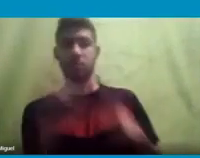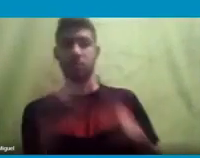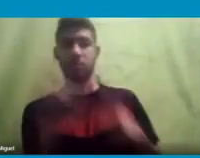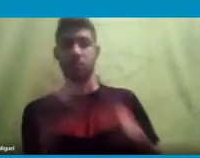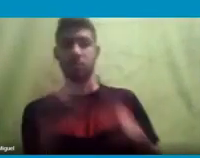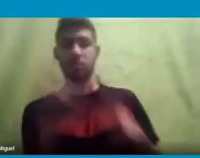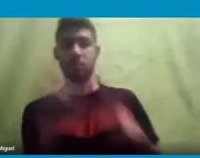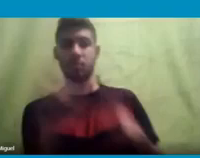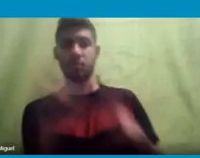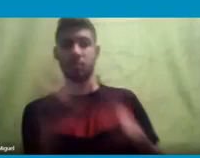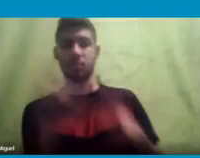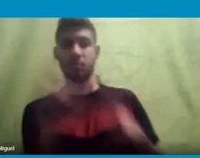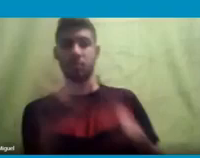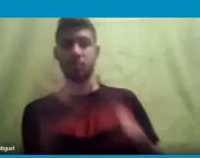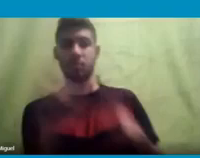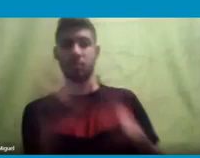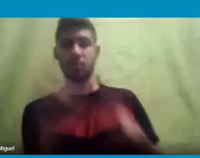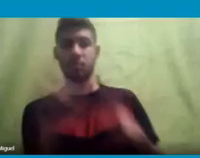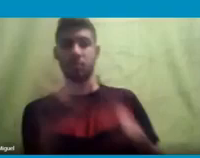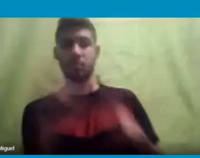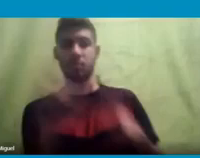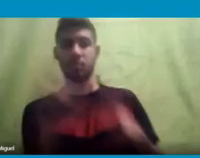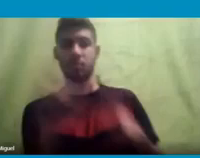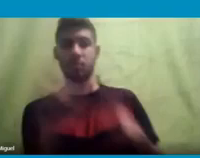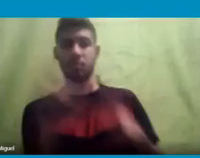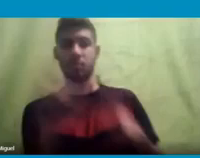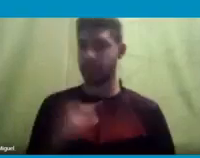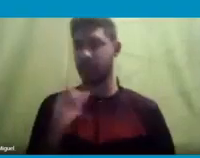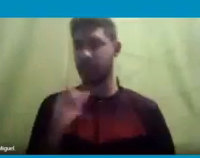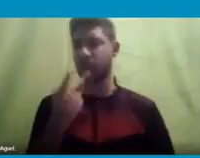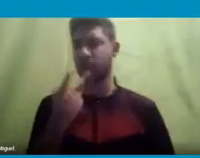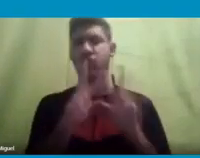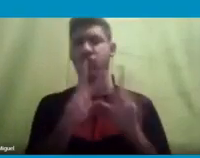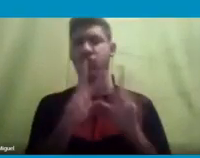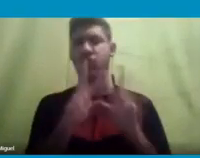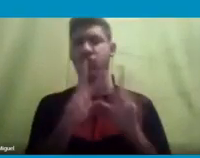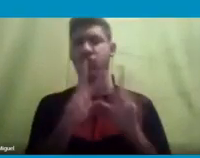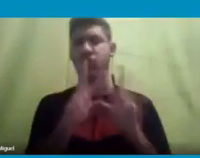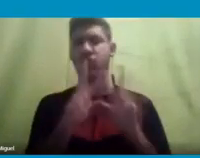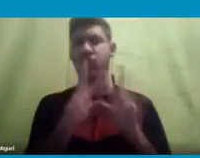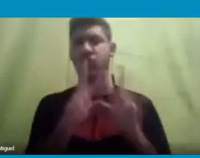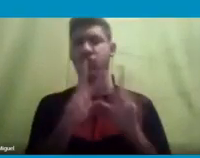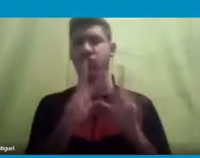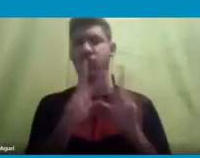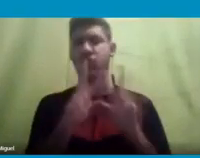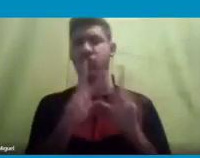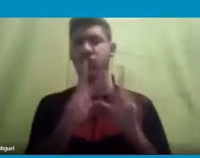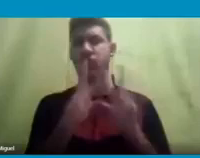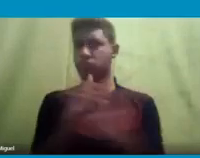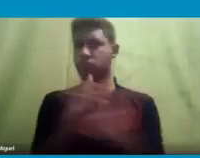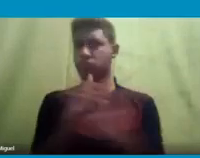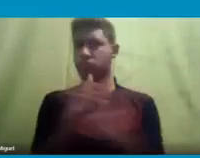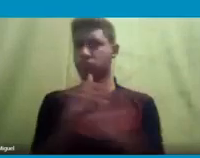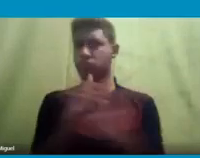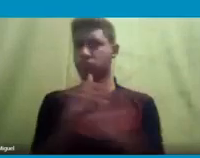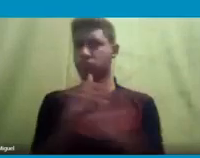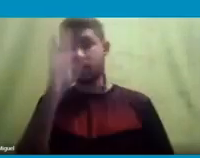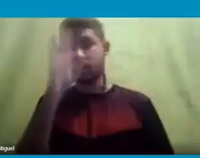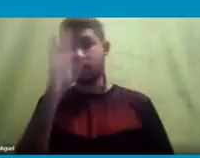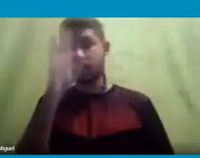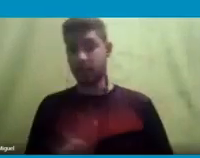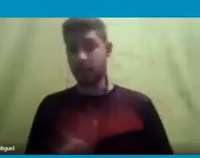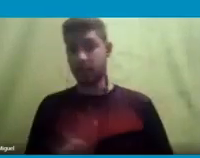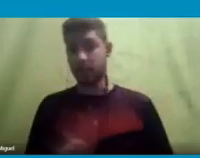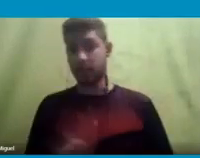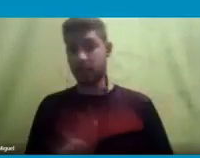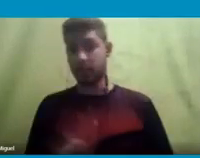sentido mais estrito senso. É quando a gente fala que a gente praticamente não tem negros no parlamento brasileiro. Nem aqui na LERJ,